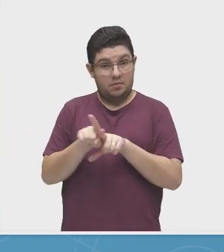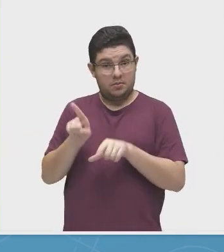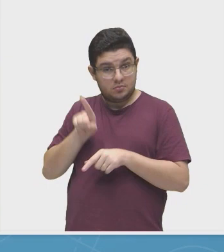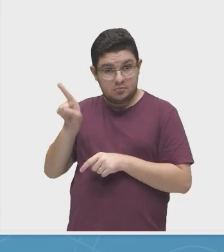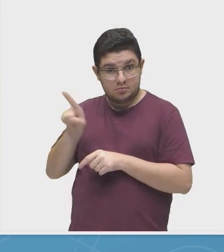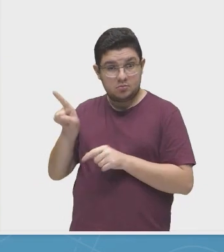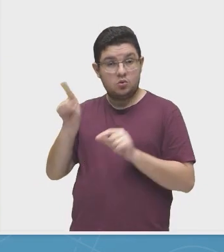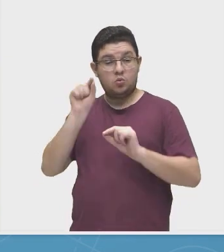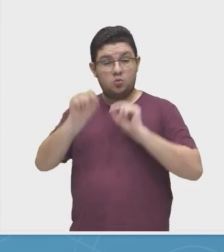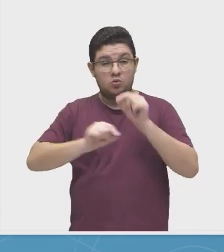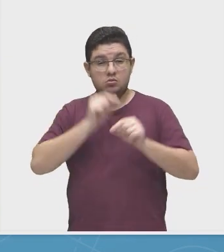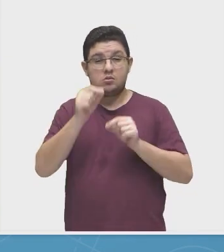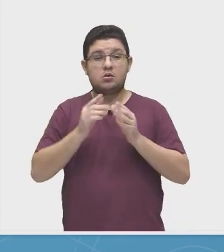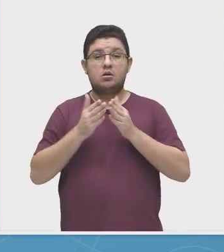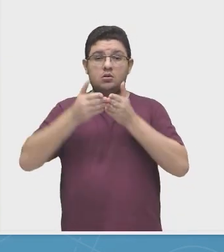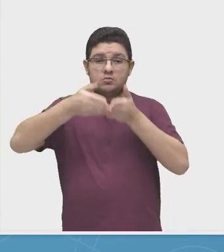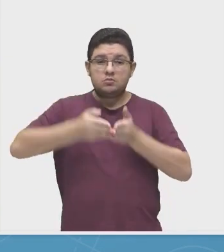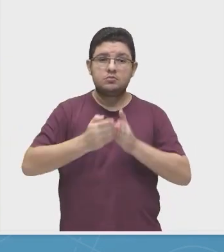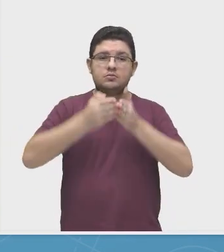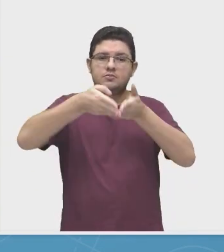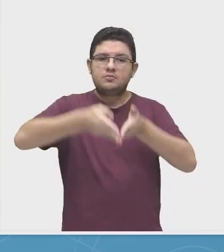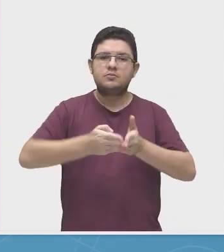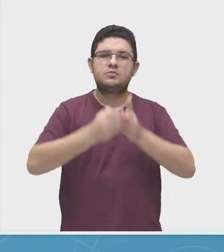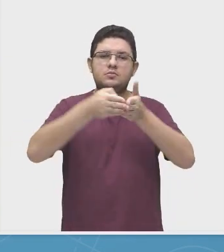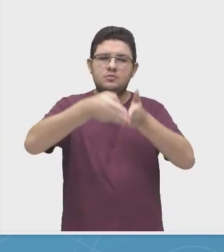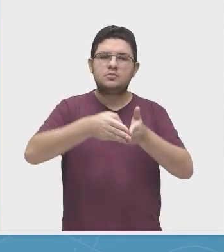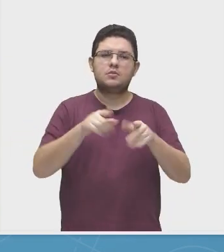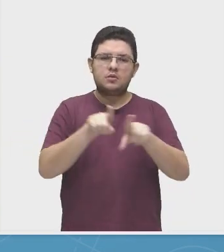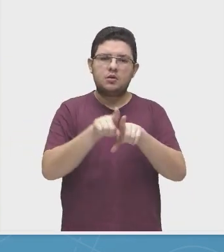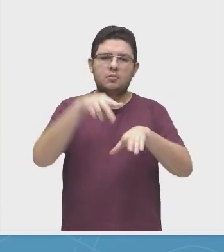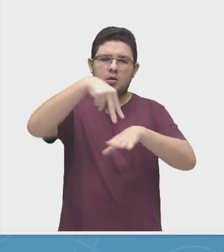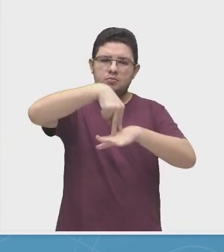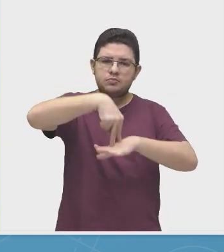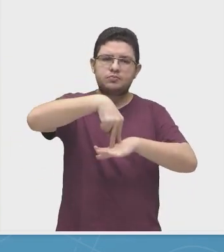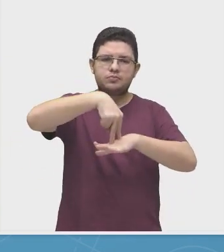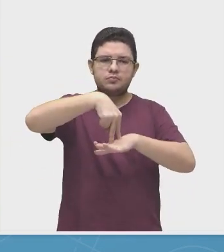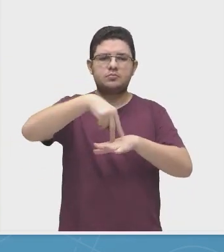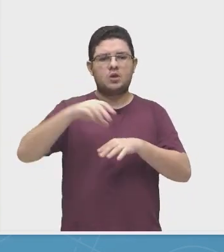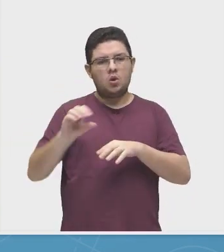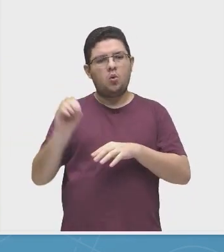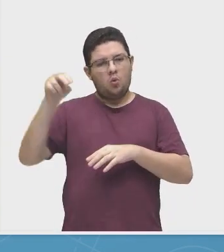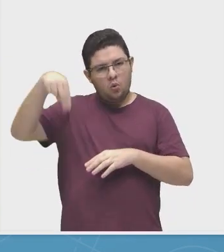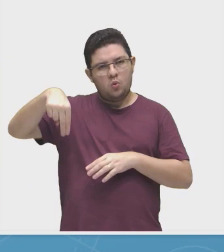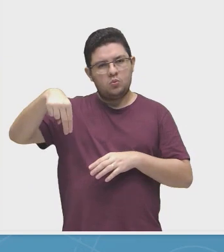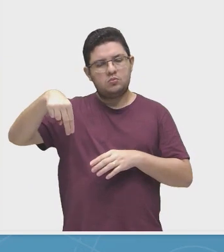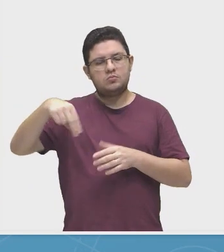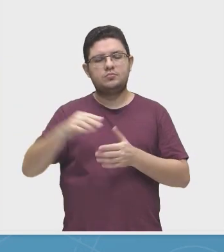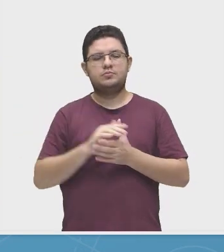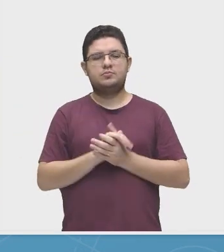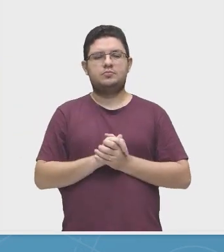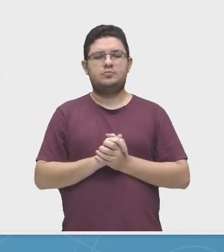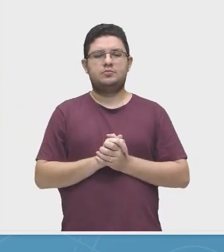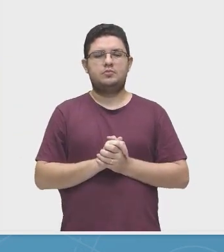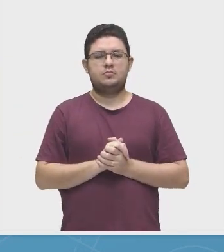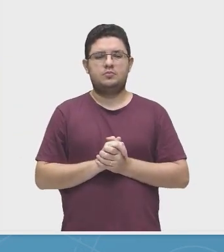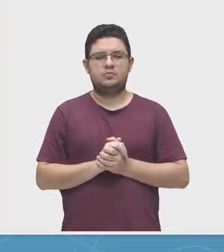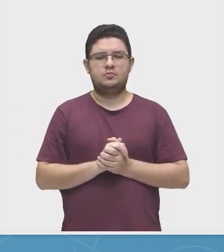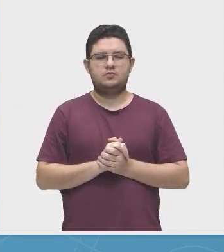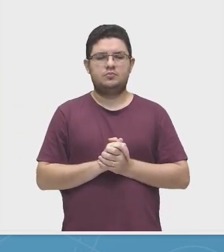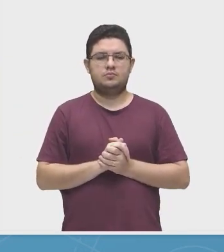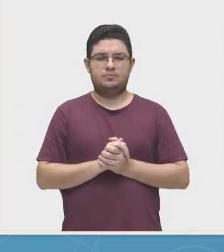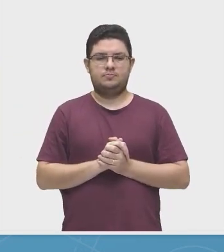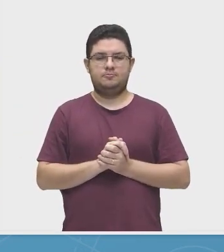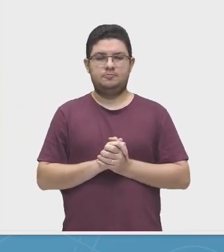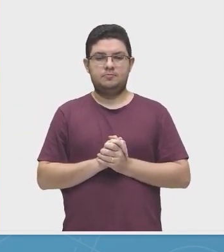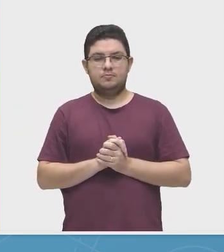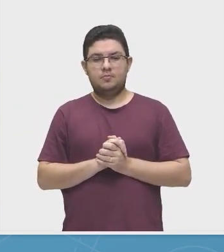preposição on, porque é um veículo longo, né, ou grande. on ship. Então, nós